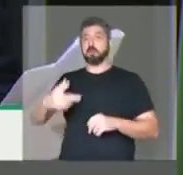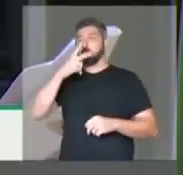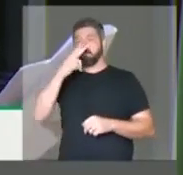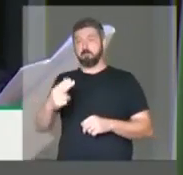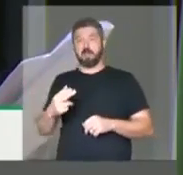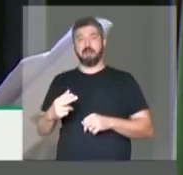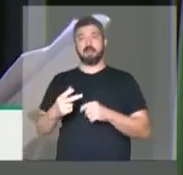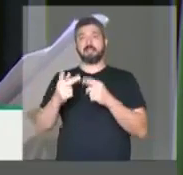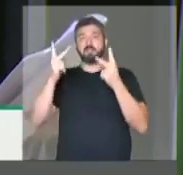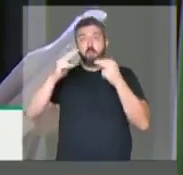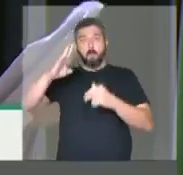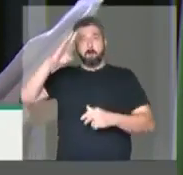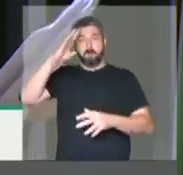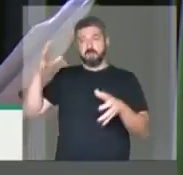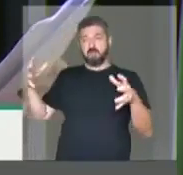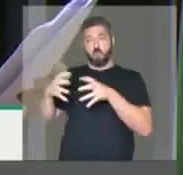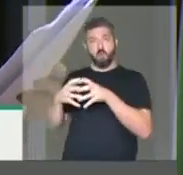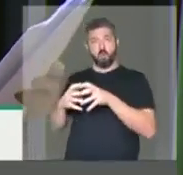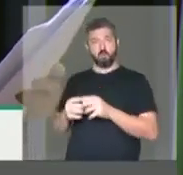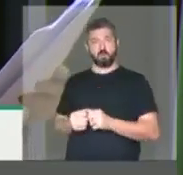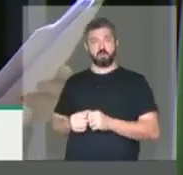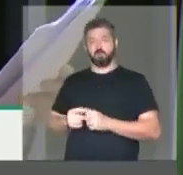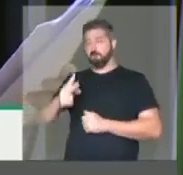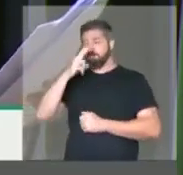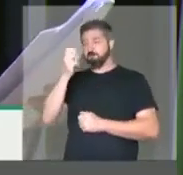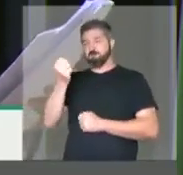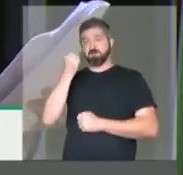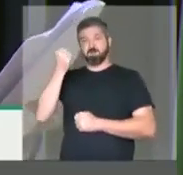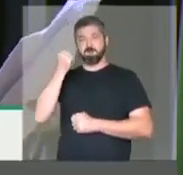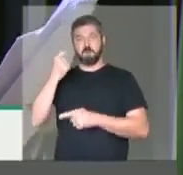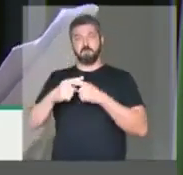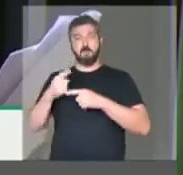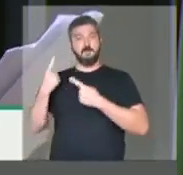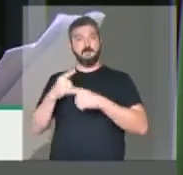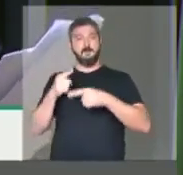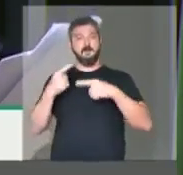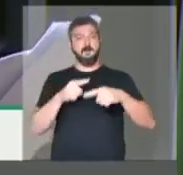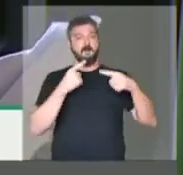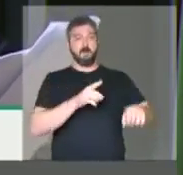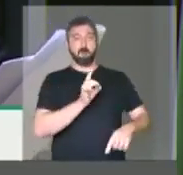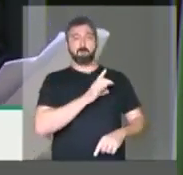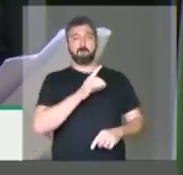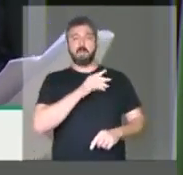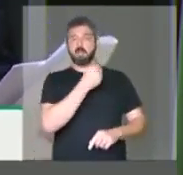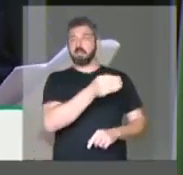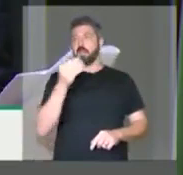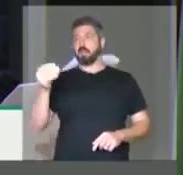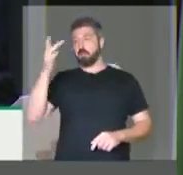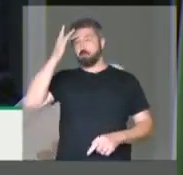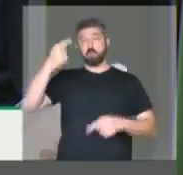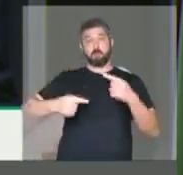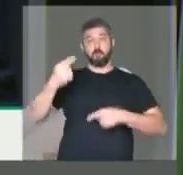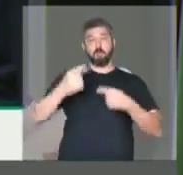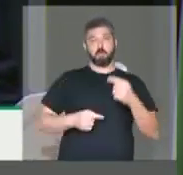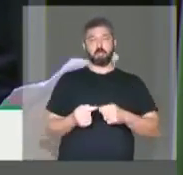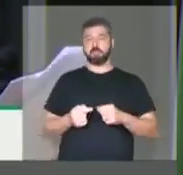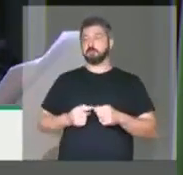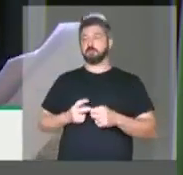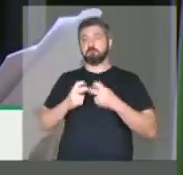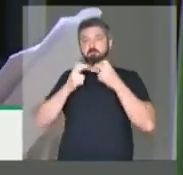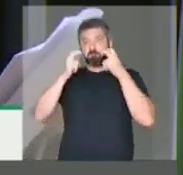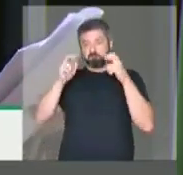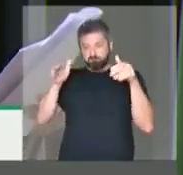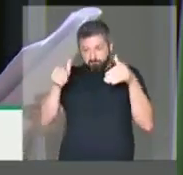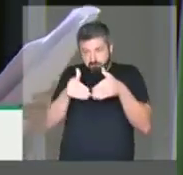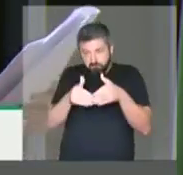quase paramilitar, se fortalecem quando amedrontam agentes políticos, constrangendo-os a